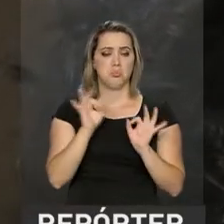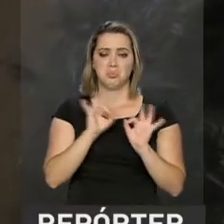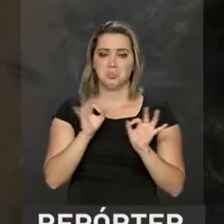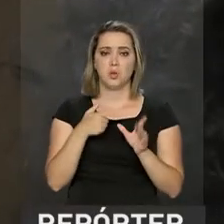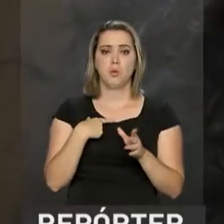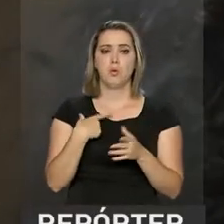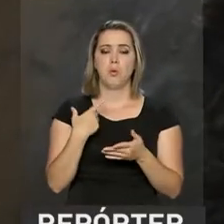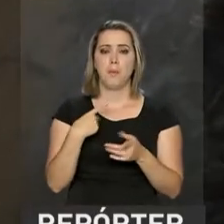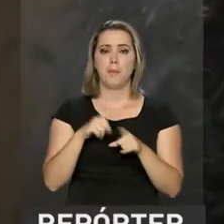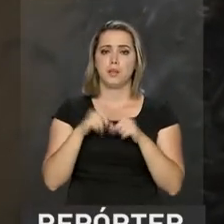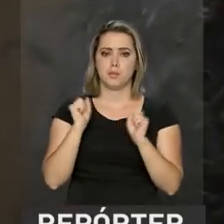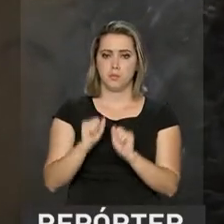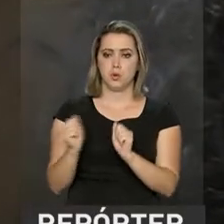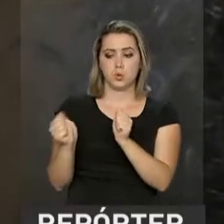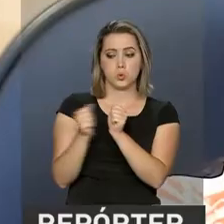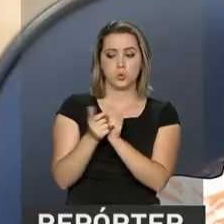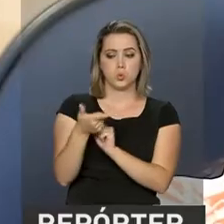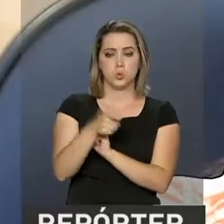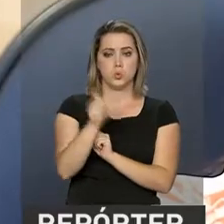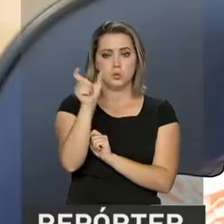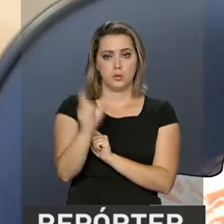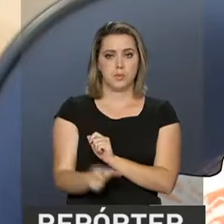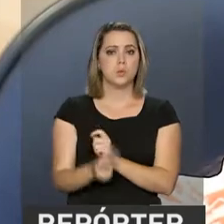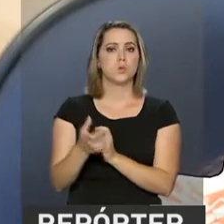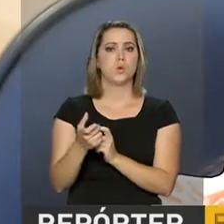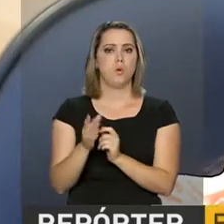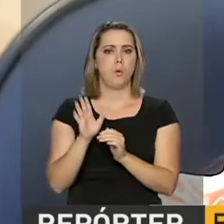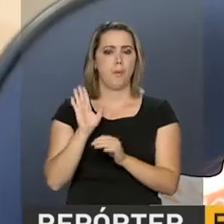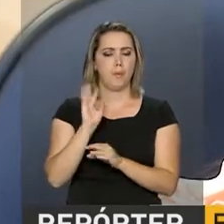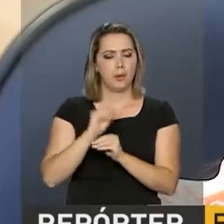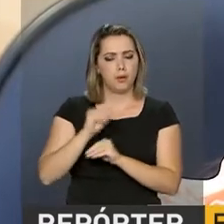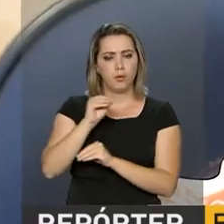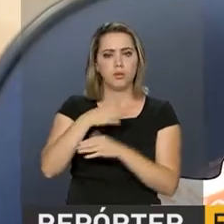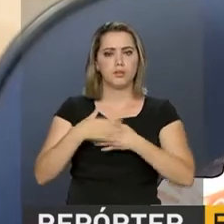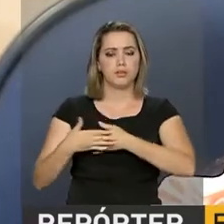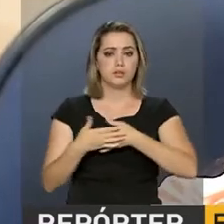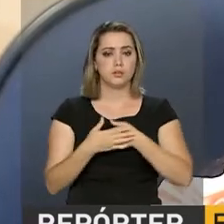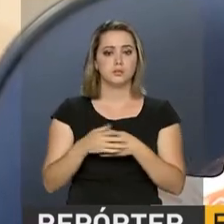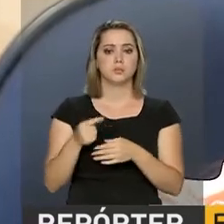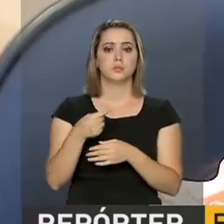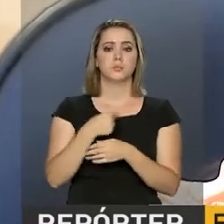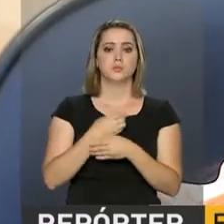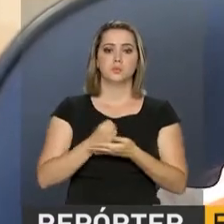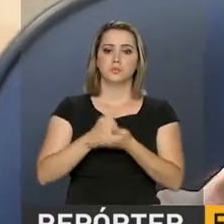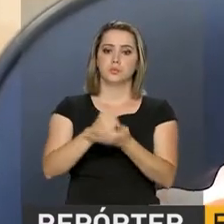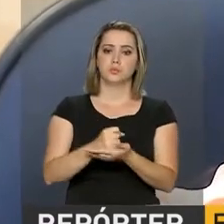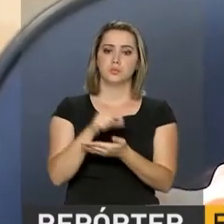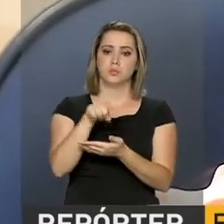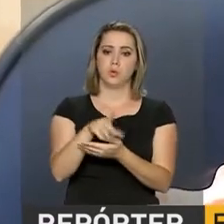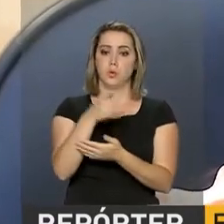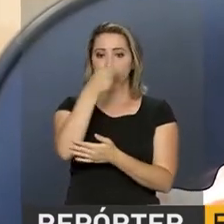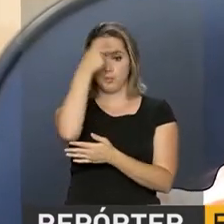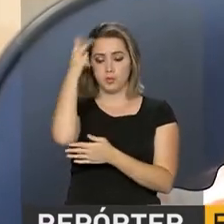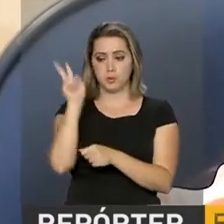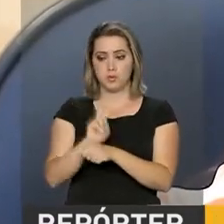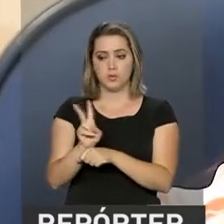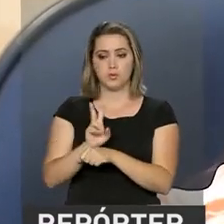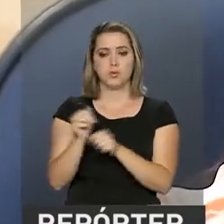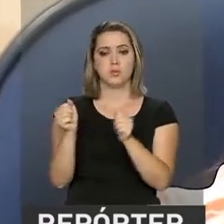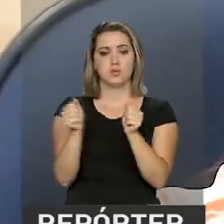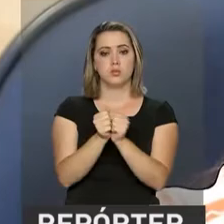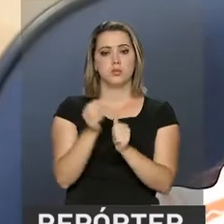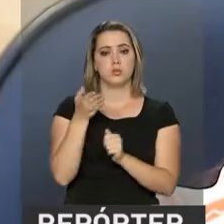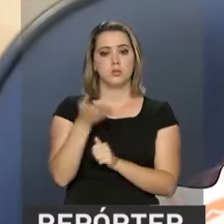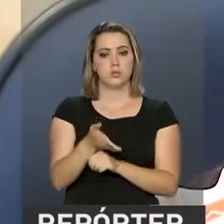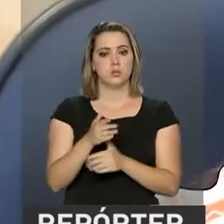ela poderá levar o acompanhante com a criança. Fica numa sala e aí eu tenho que disponibilizar um fiscal para ficar acompanhando,